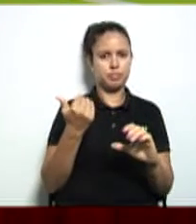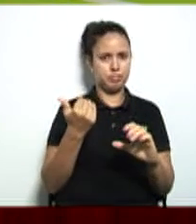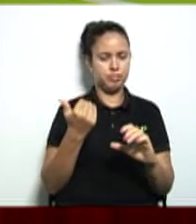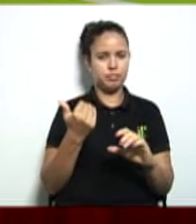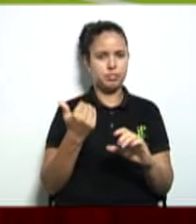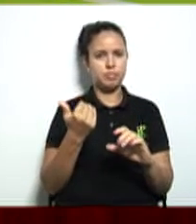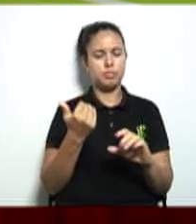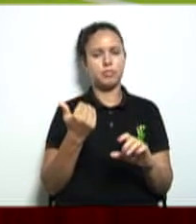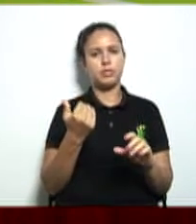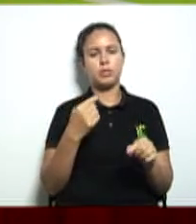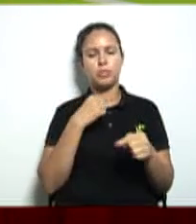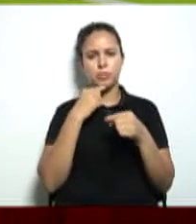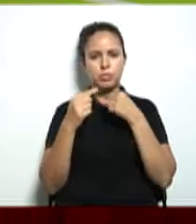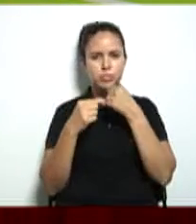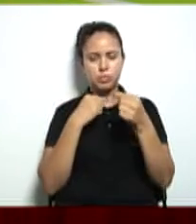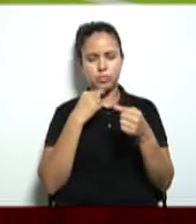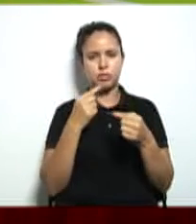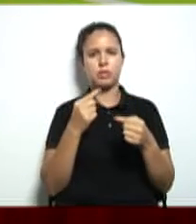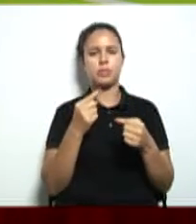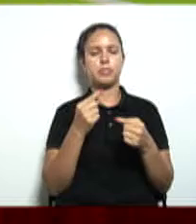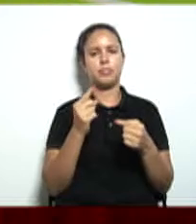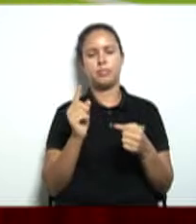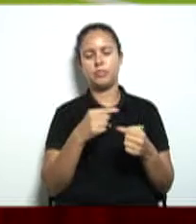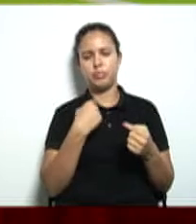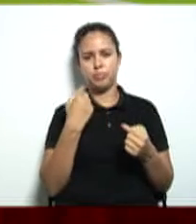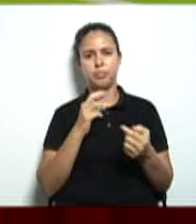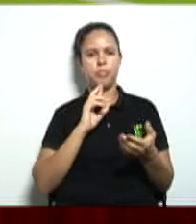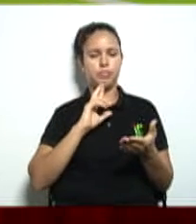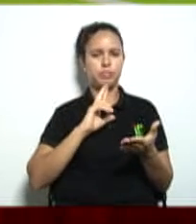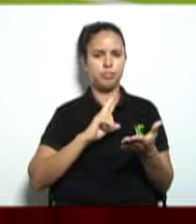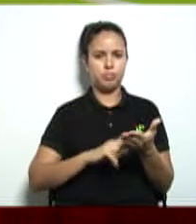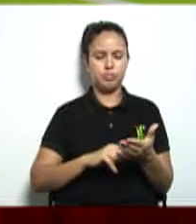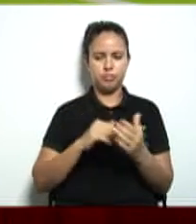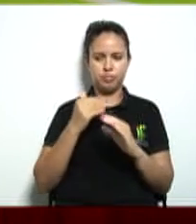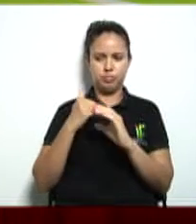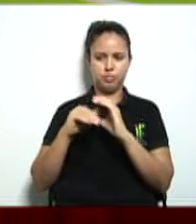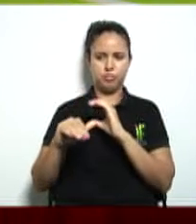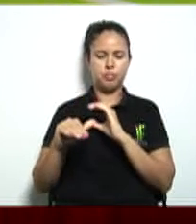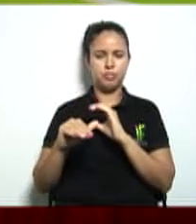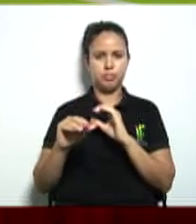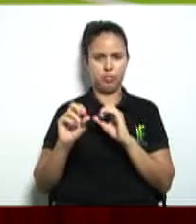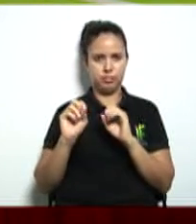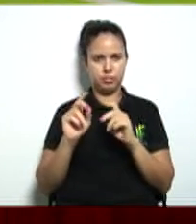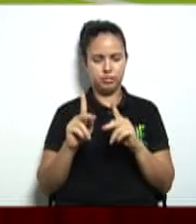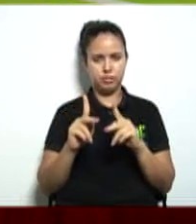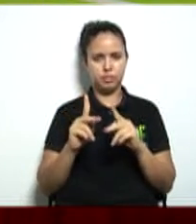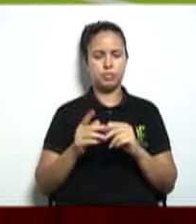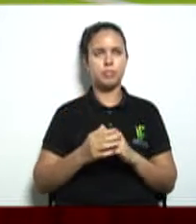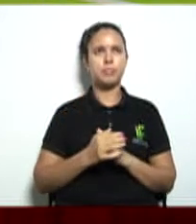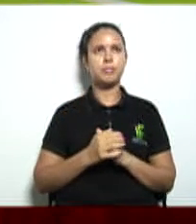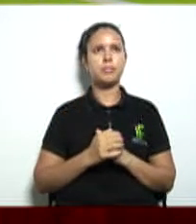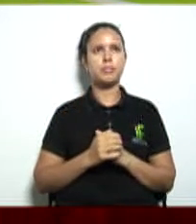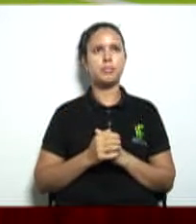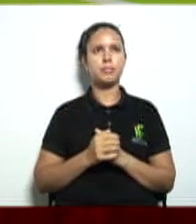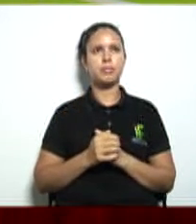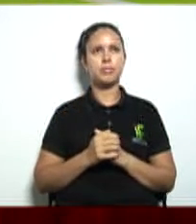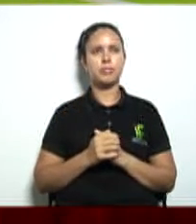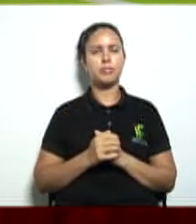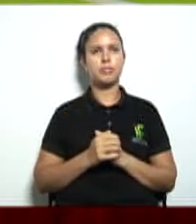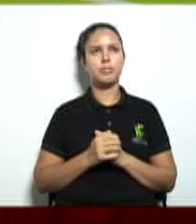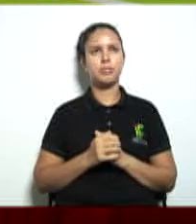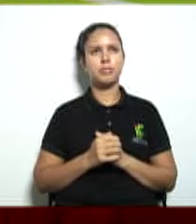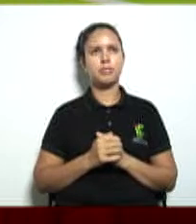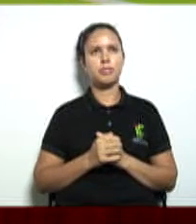identificar, colocar a dúvida, faz a perguntinha lá que a gente vai resolver com o maior carinho para vocês, tá bom? Dito isso, né?